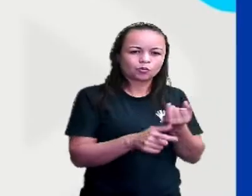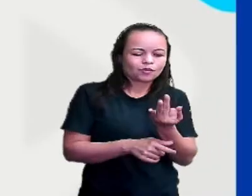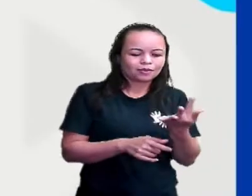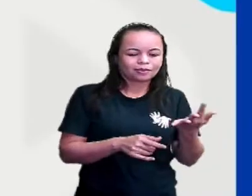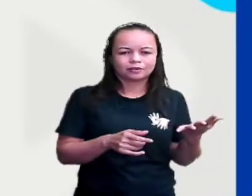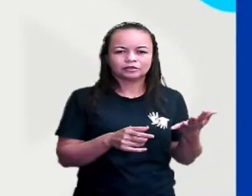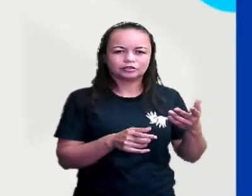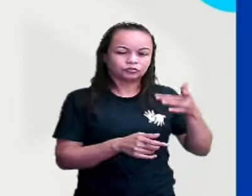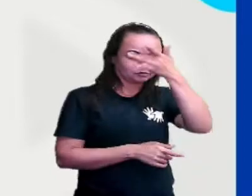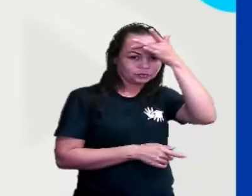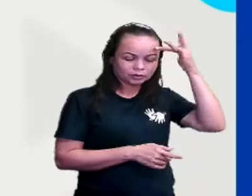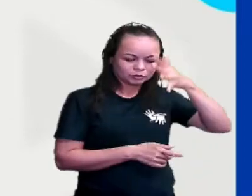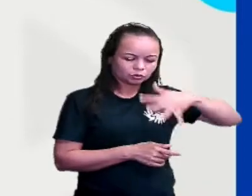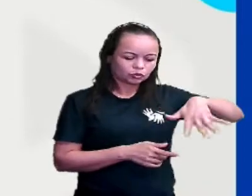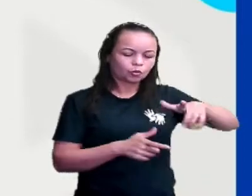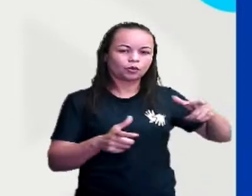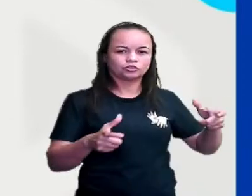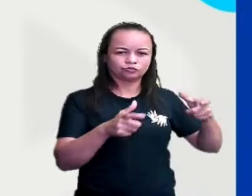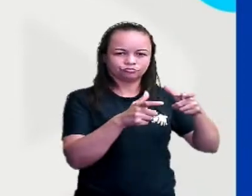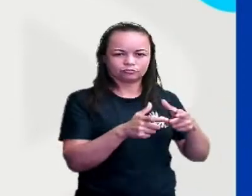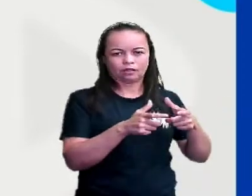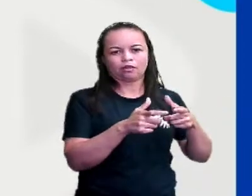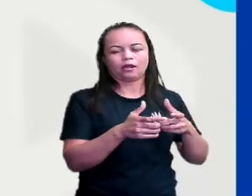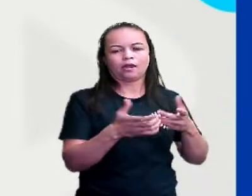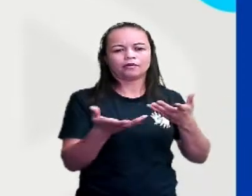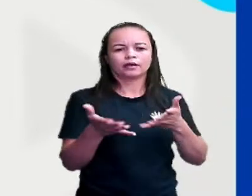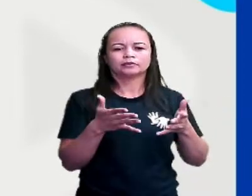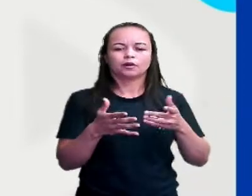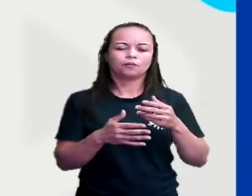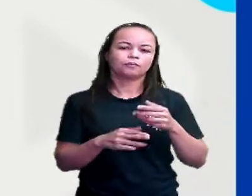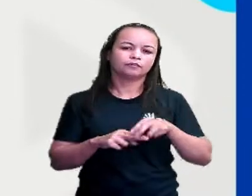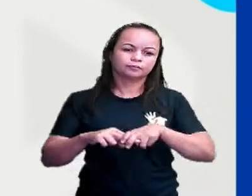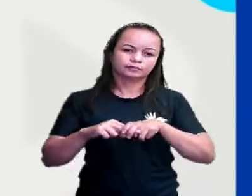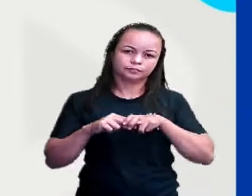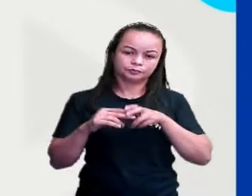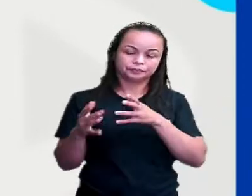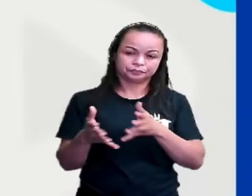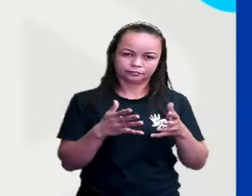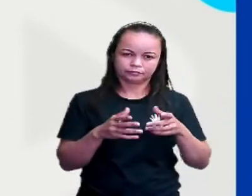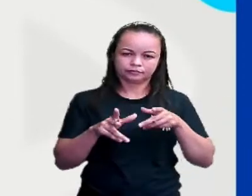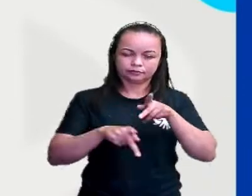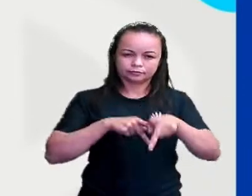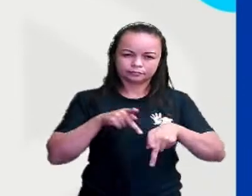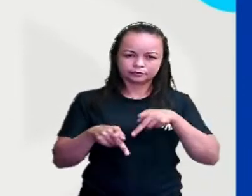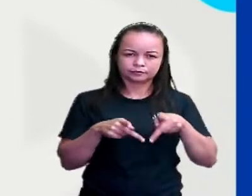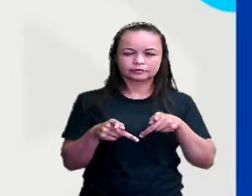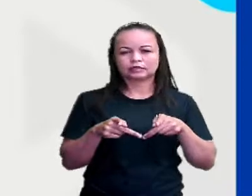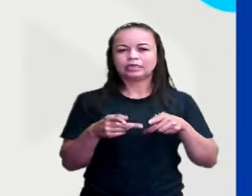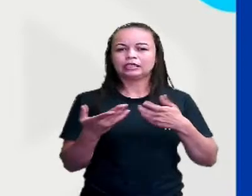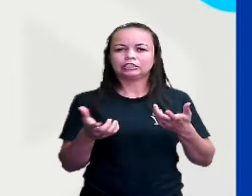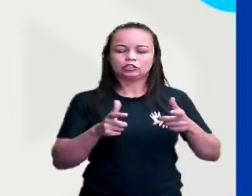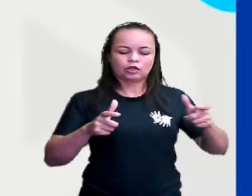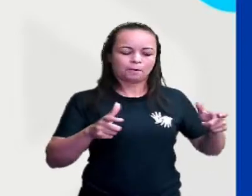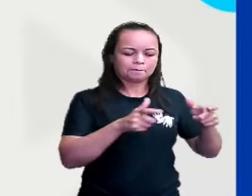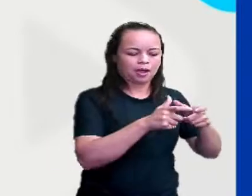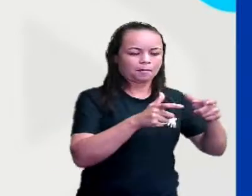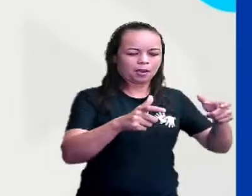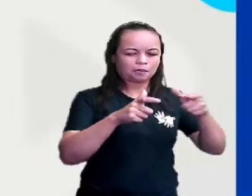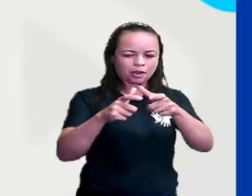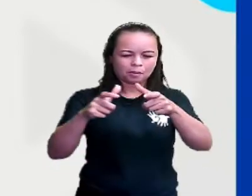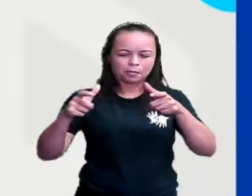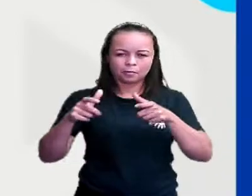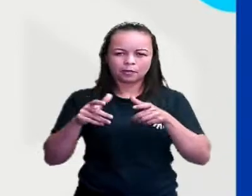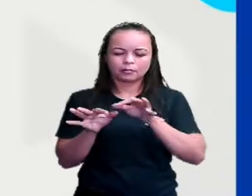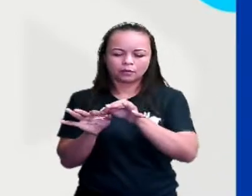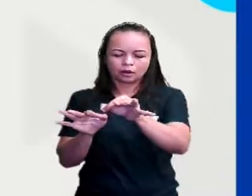pessoas numa determinada área, tá certo? Então, por isso, a população brasileira está mal distribuída pelo território.